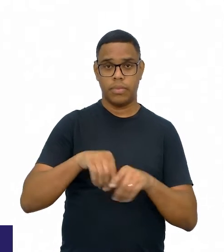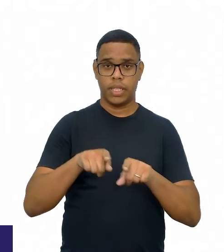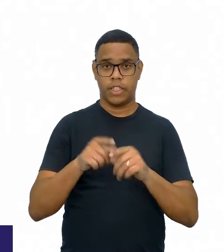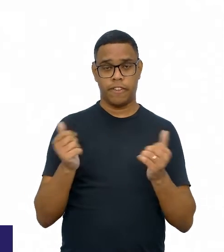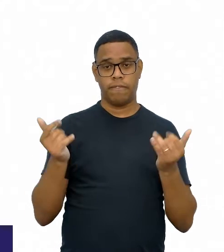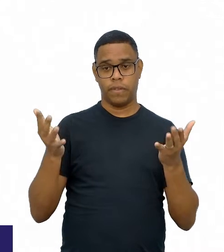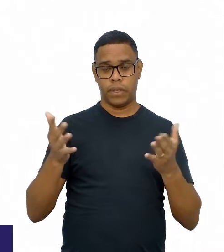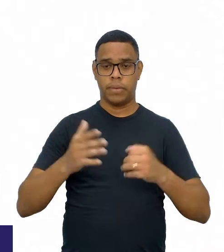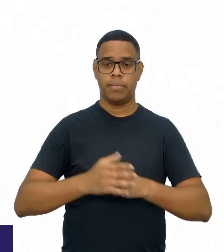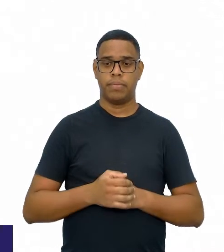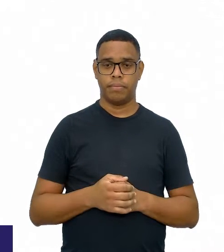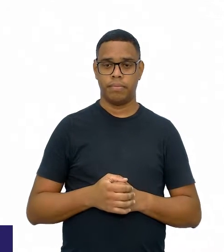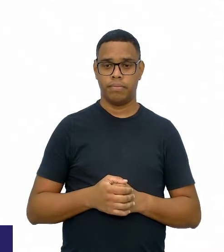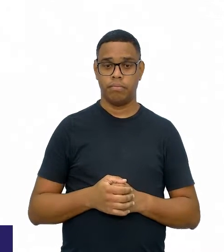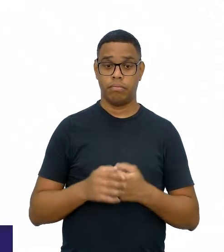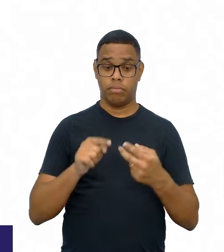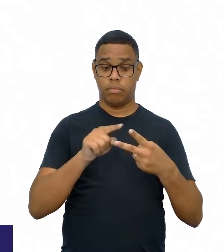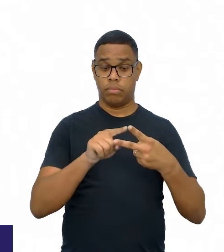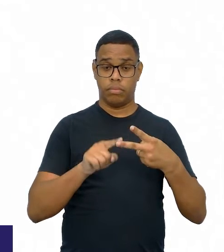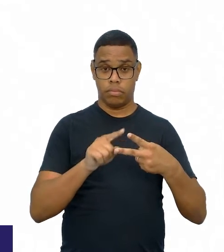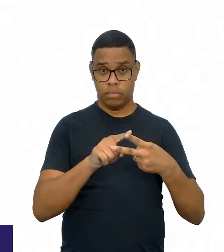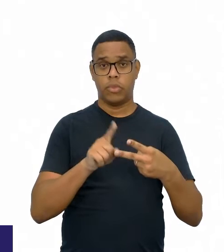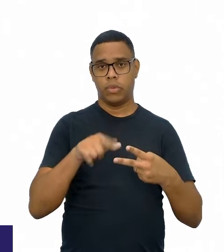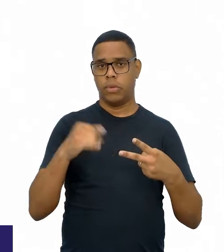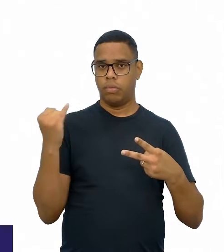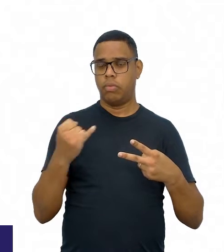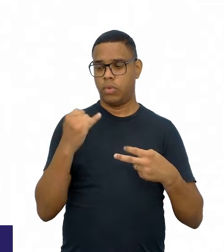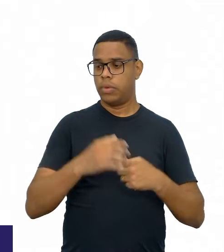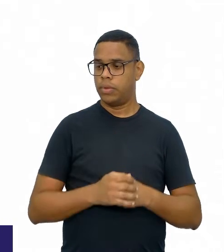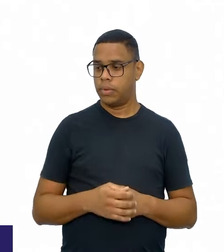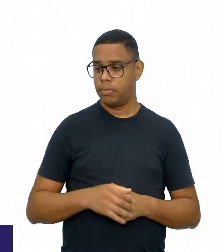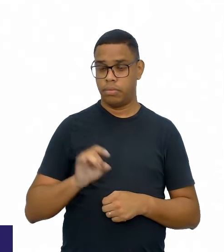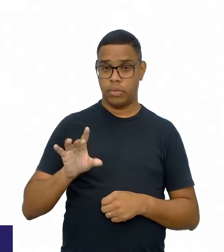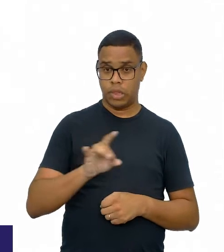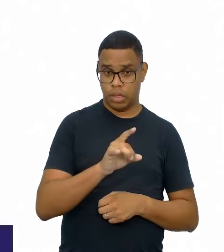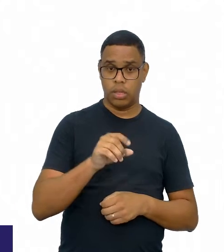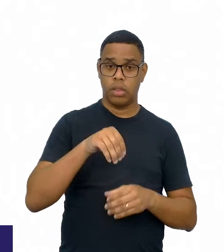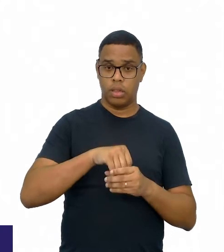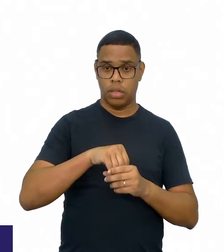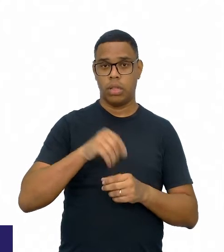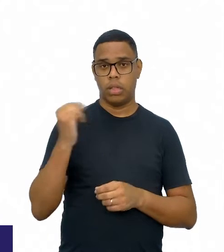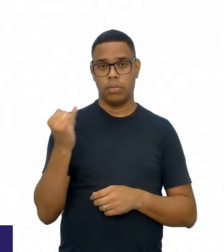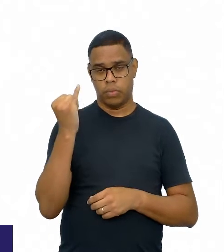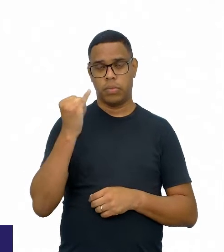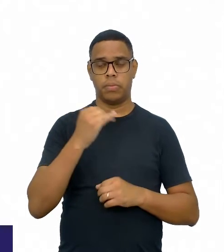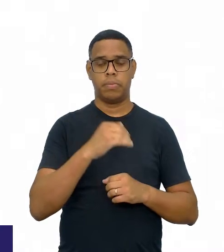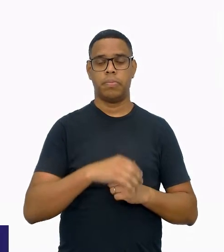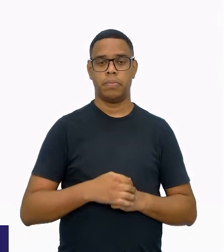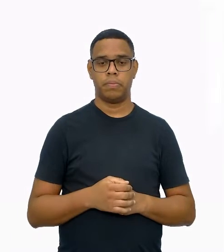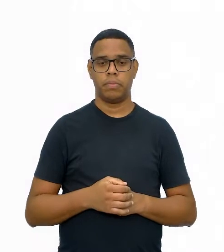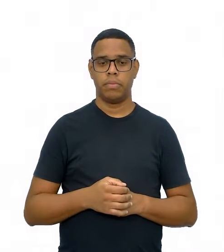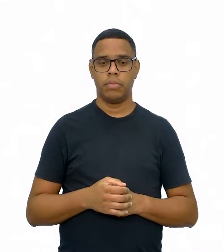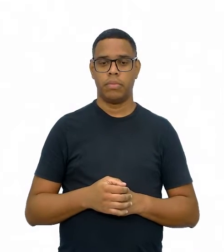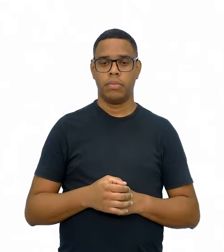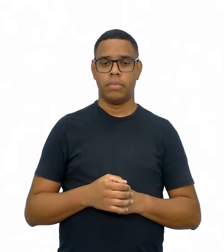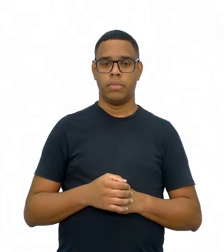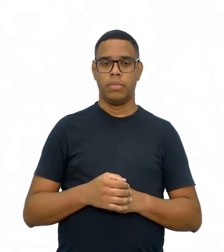avaliação externa. As duas são muito importantes e cada uma cumpre um papel específico.